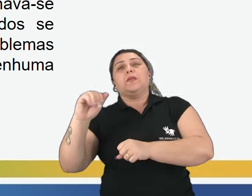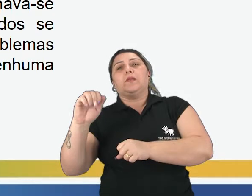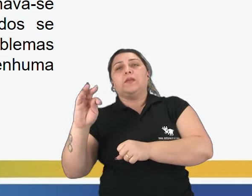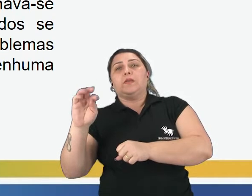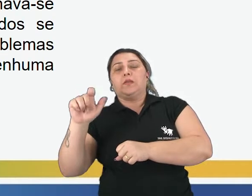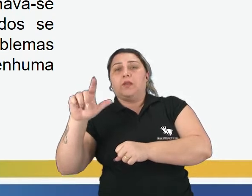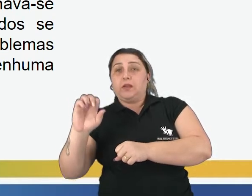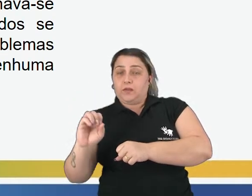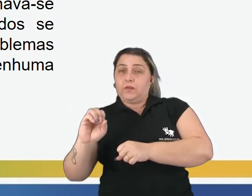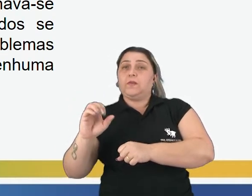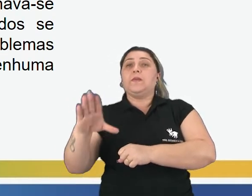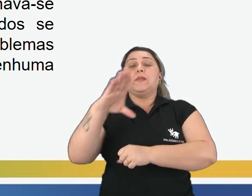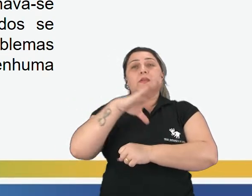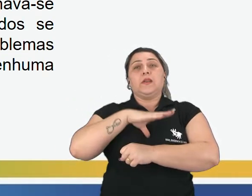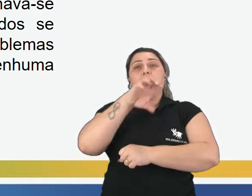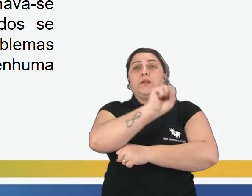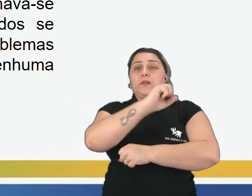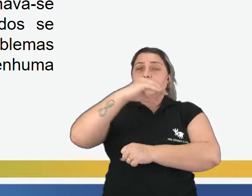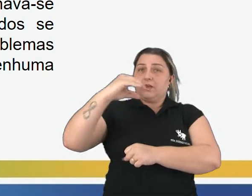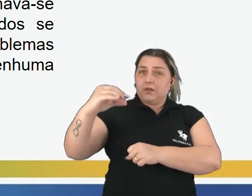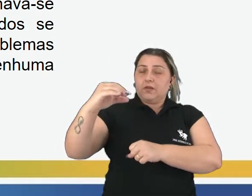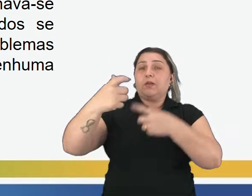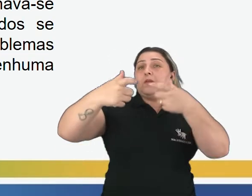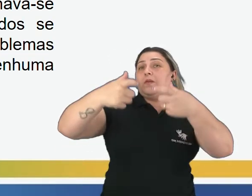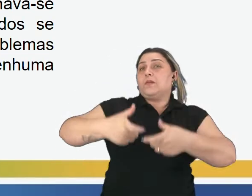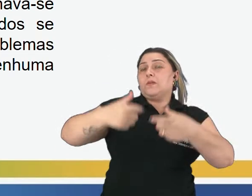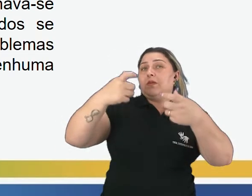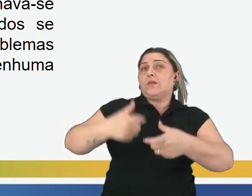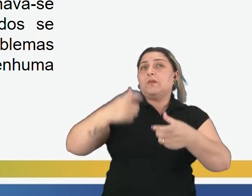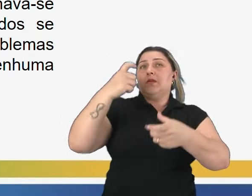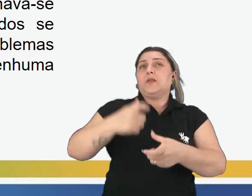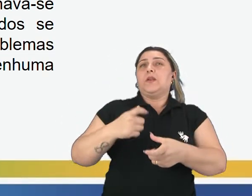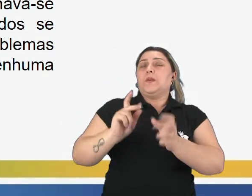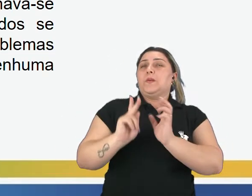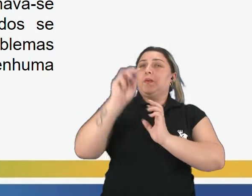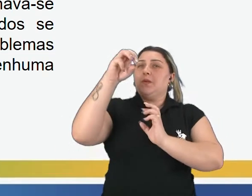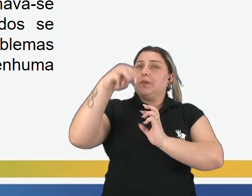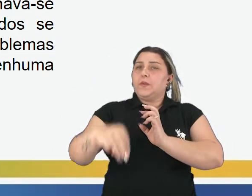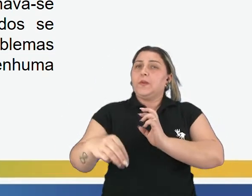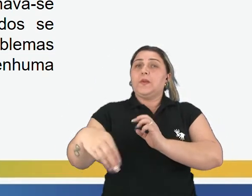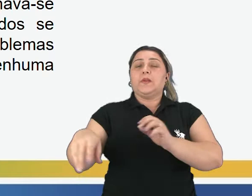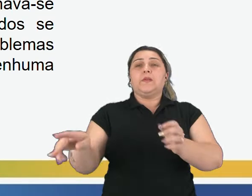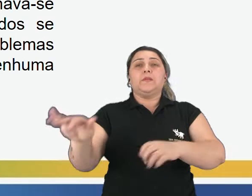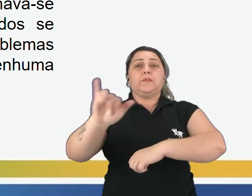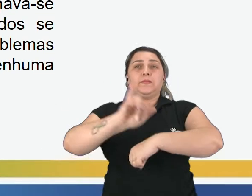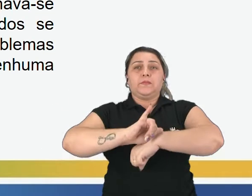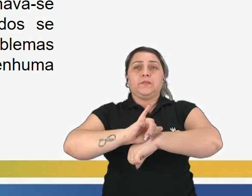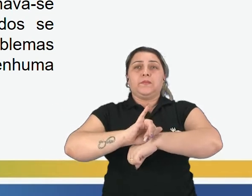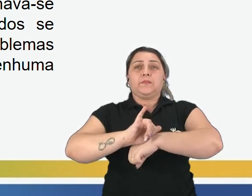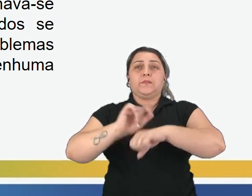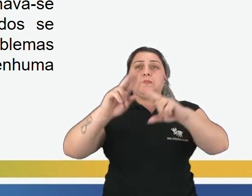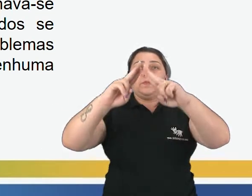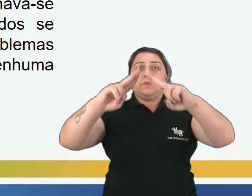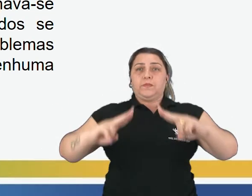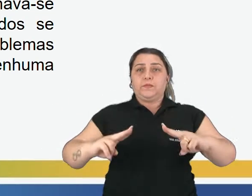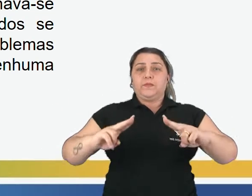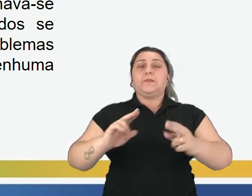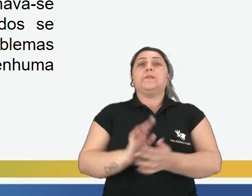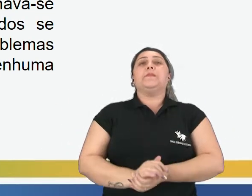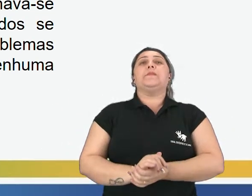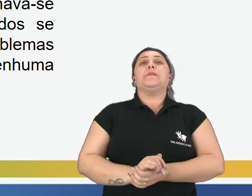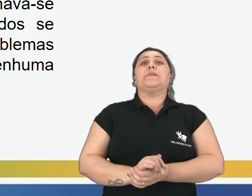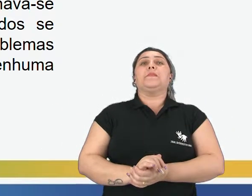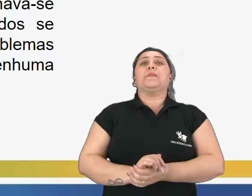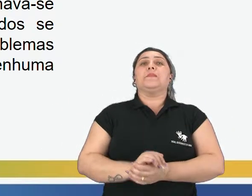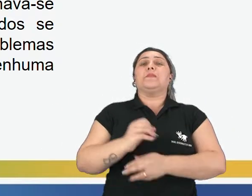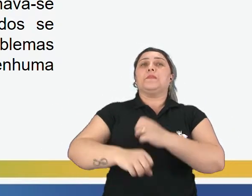do Planalto Norte de Santa Catarina, localizada a muitos quilômetros da capital, Florianópolis. Na década